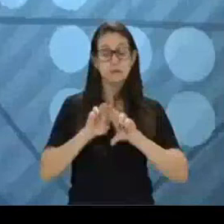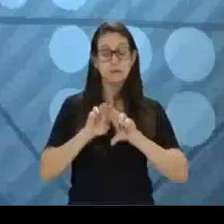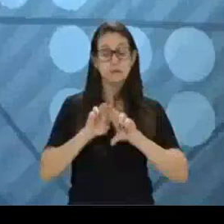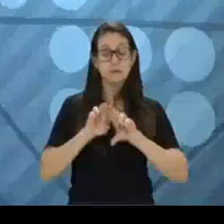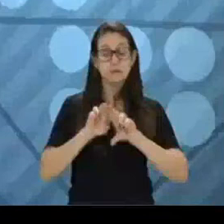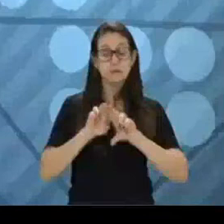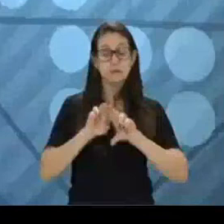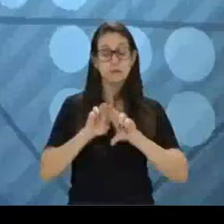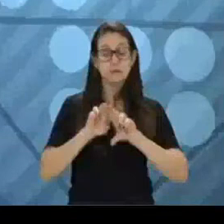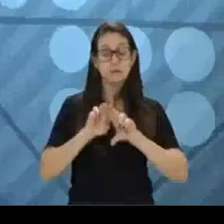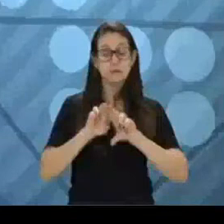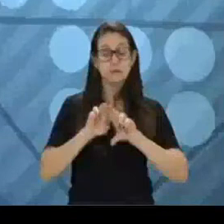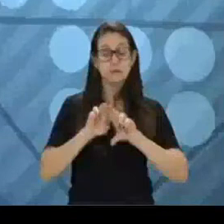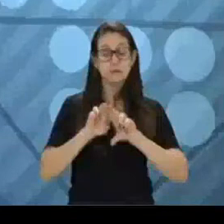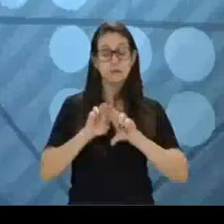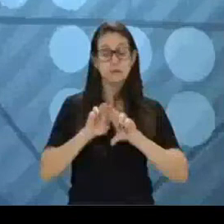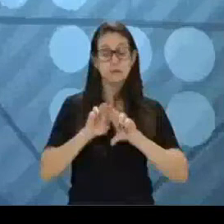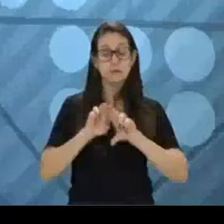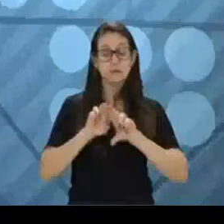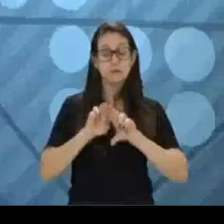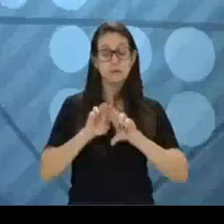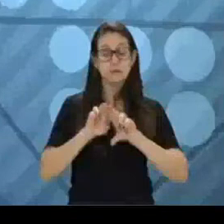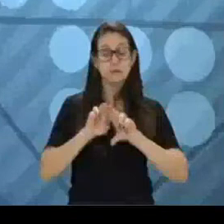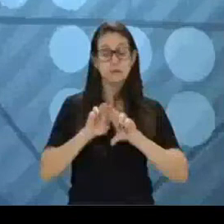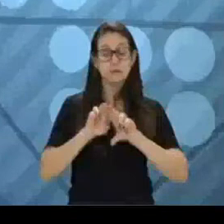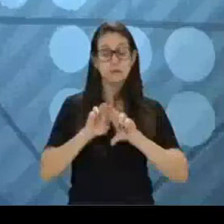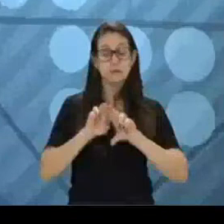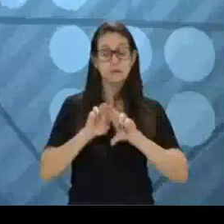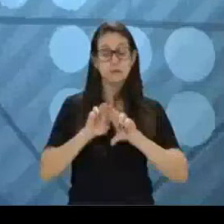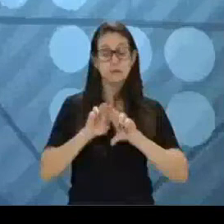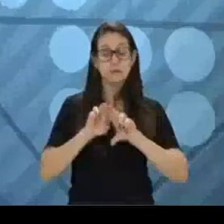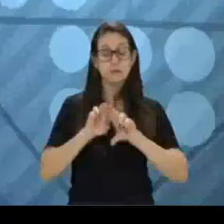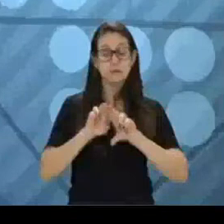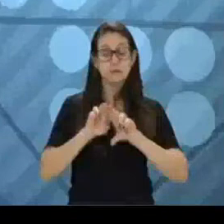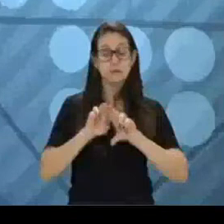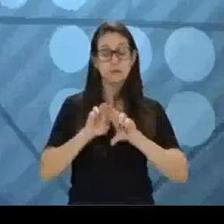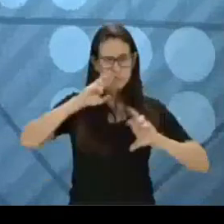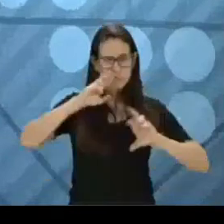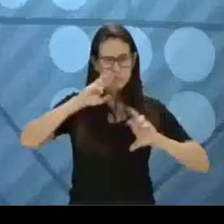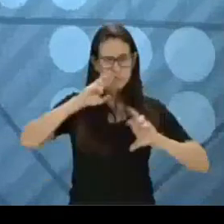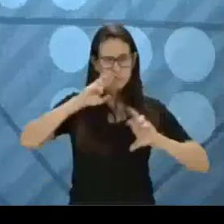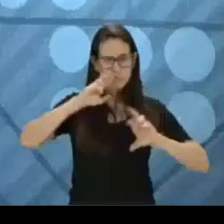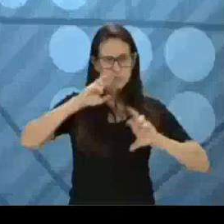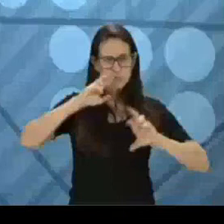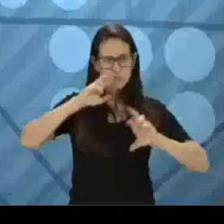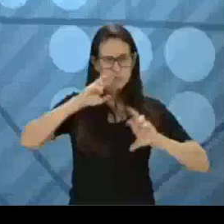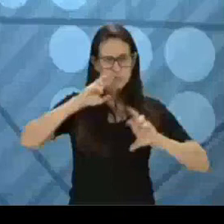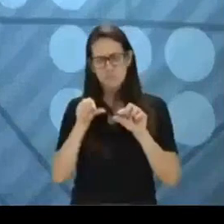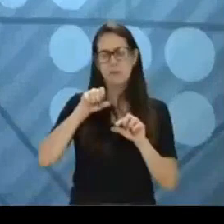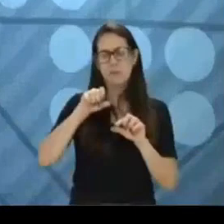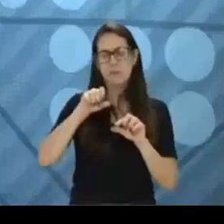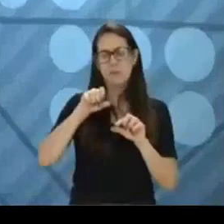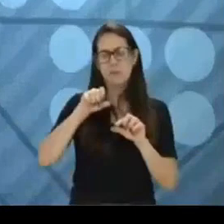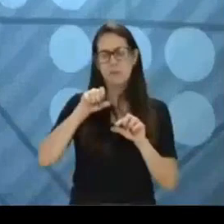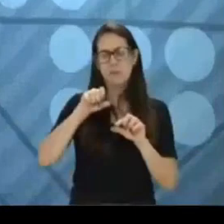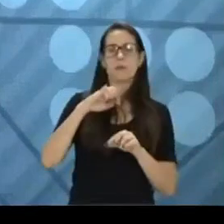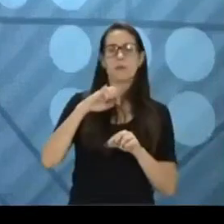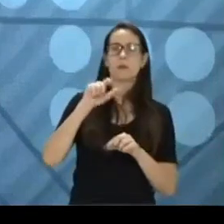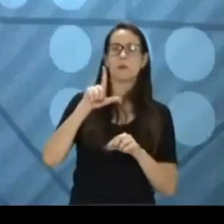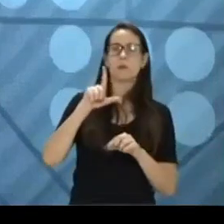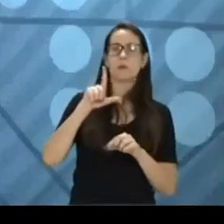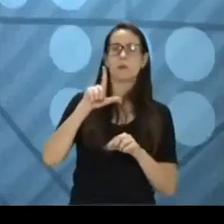formação dessas camadas. Então, na lâmina de bochecha, nós vemos que nós temos ali um epitélio estratificado, que é essa porção